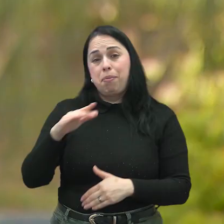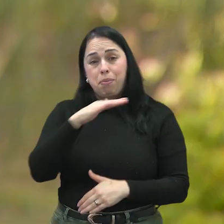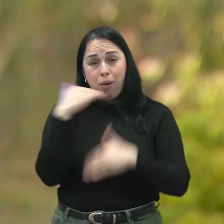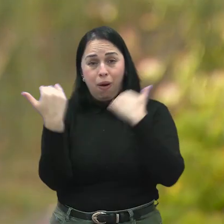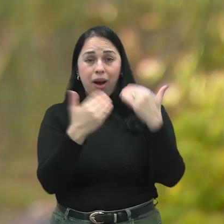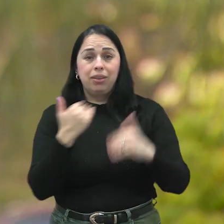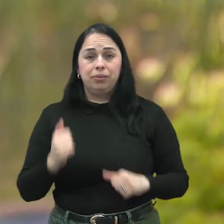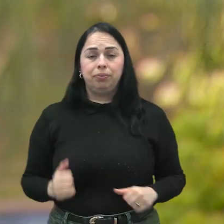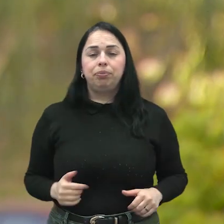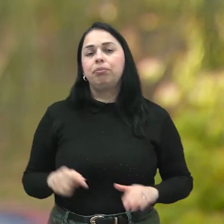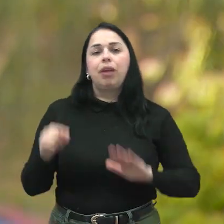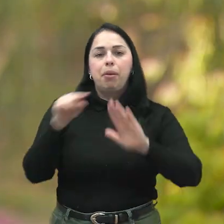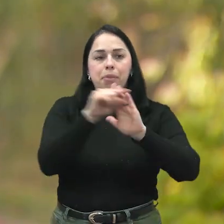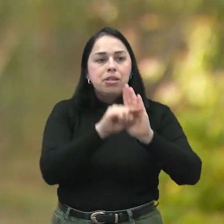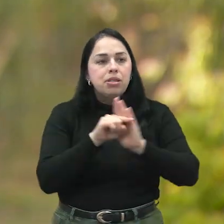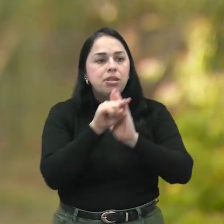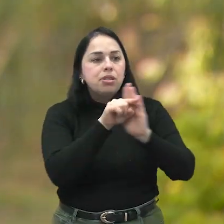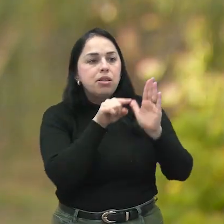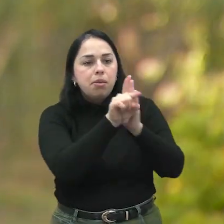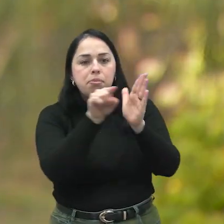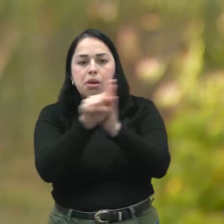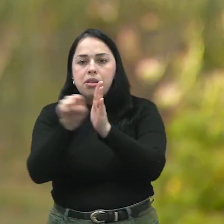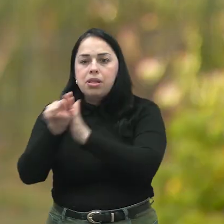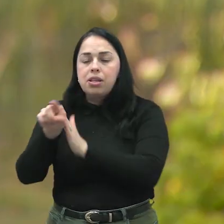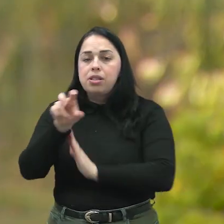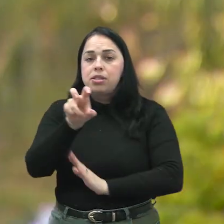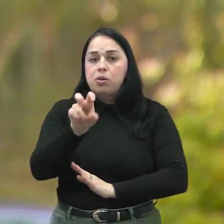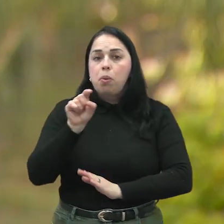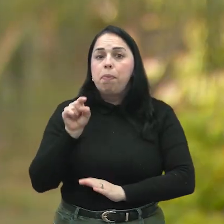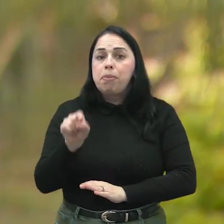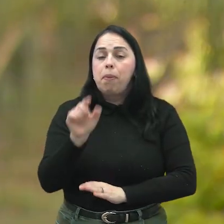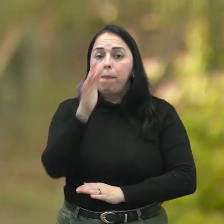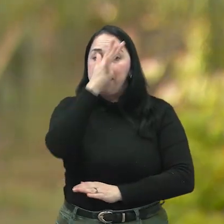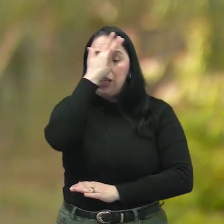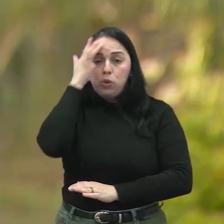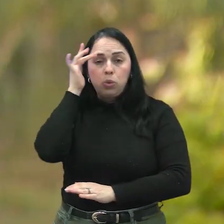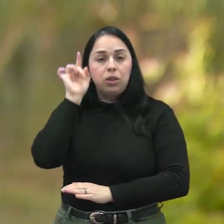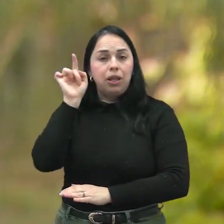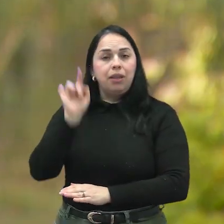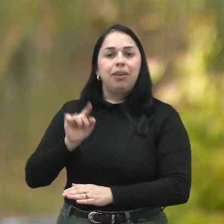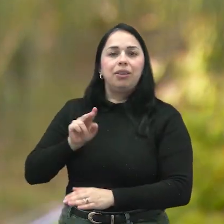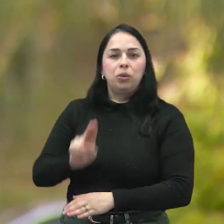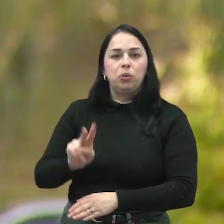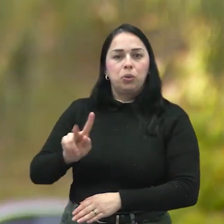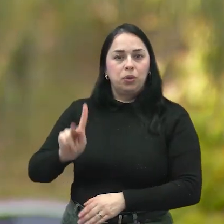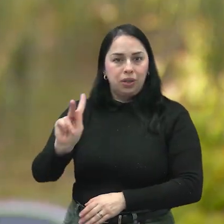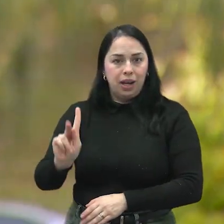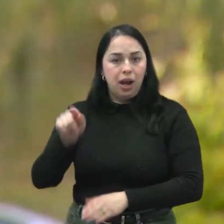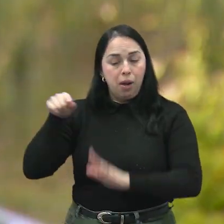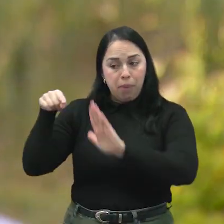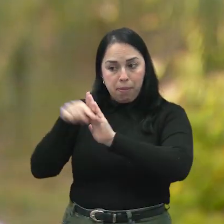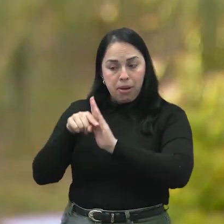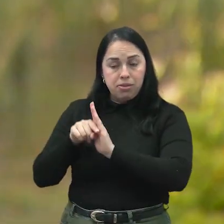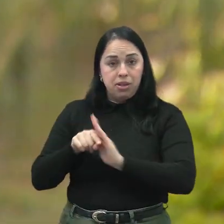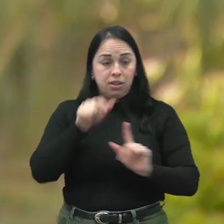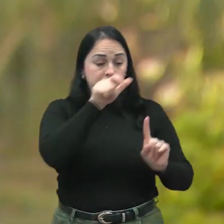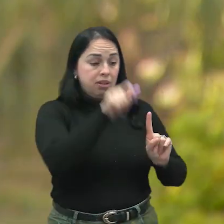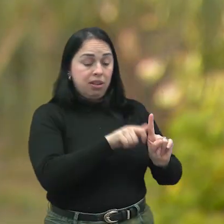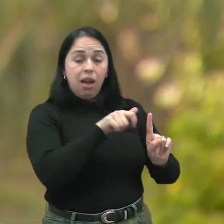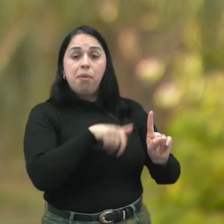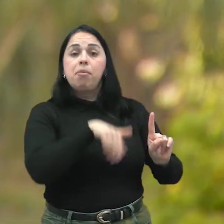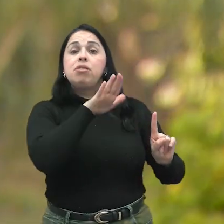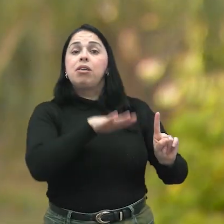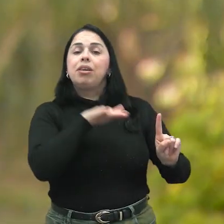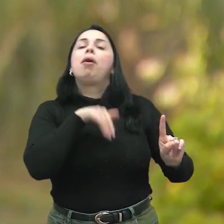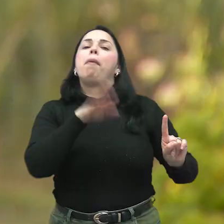mortalidade. O estudo acompanhou mais de 5.000 pessoas por 14 anos no Reino Unido. A pesquisa foi liderada por um